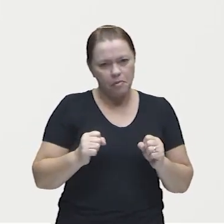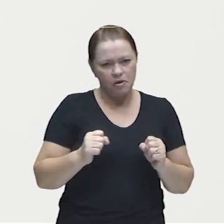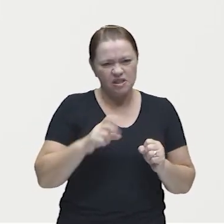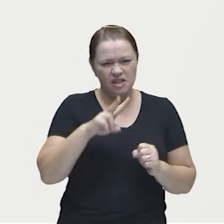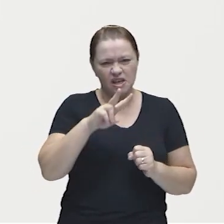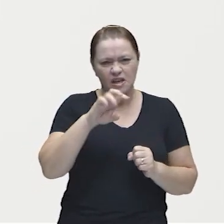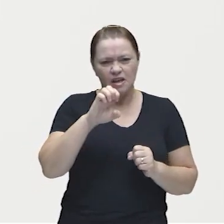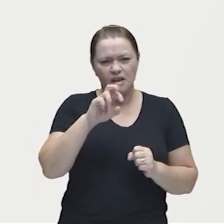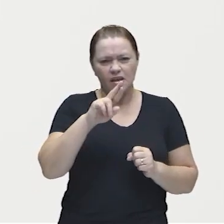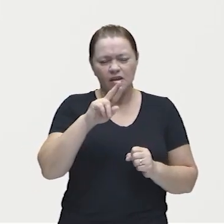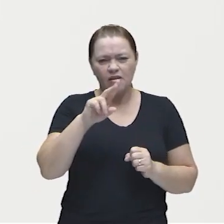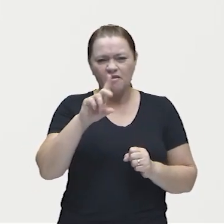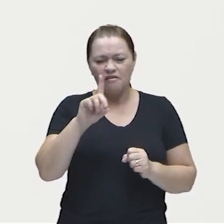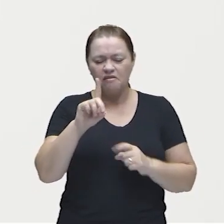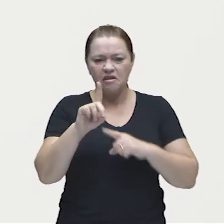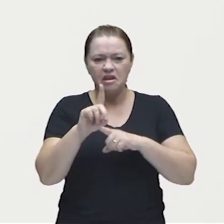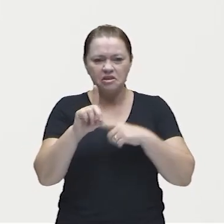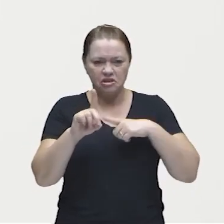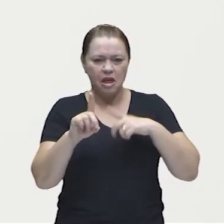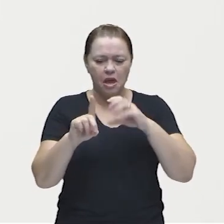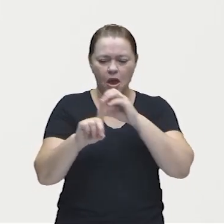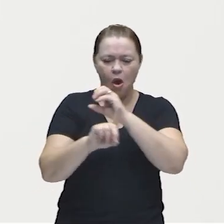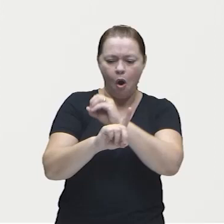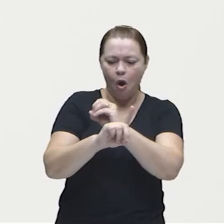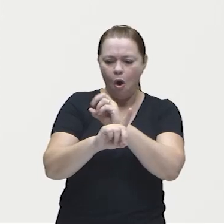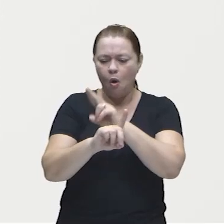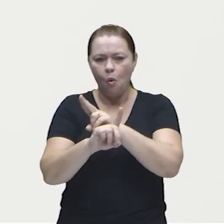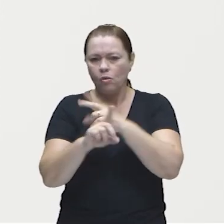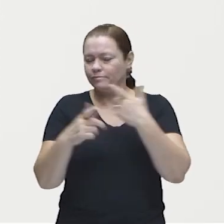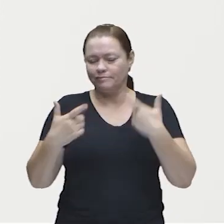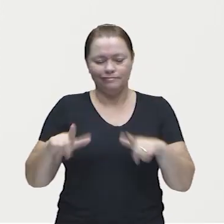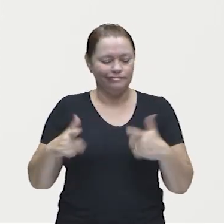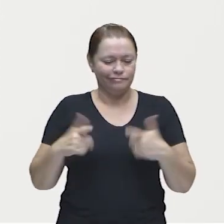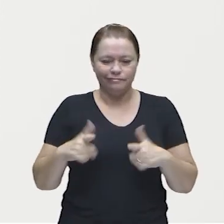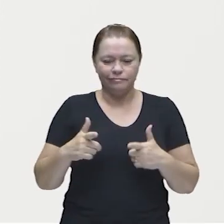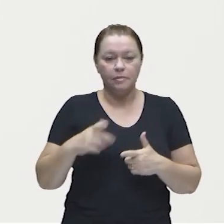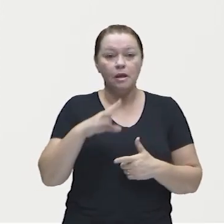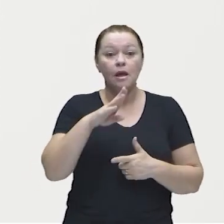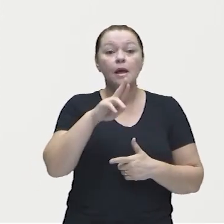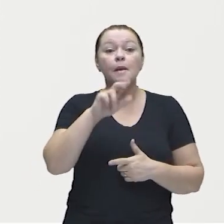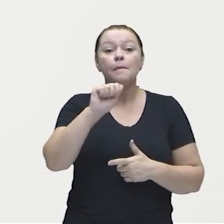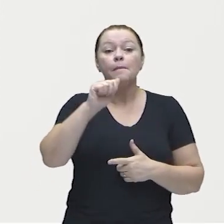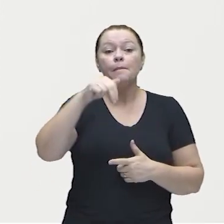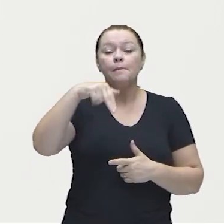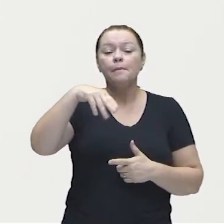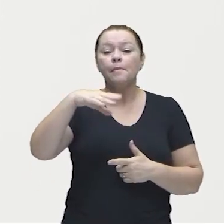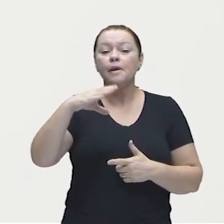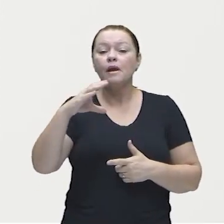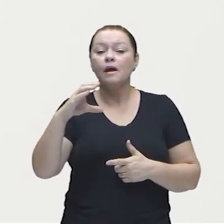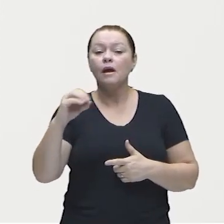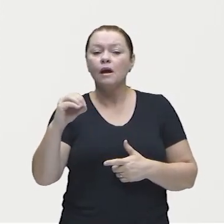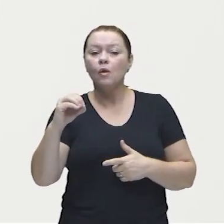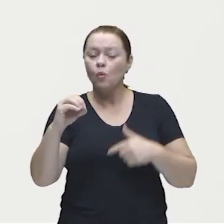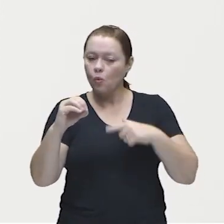verde? Verde tem O ou U? Não tem. Branco tem, mas eu acho que não